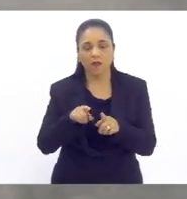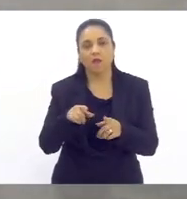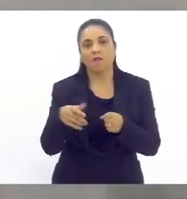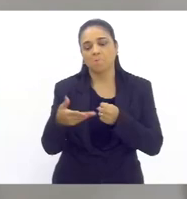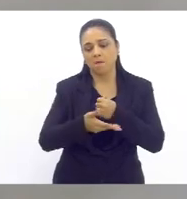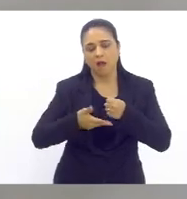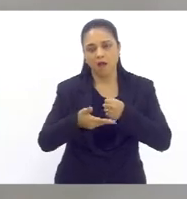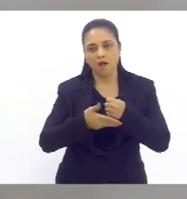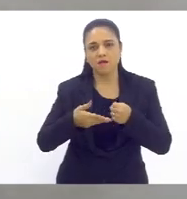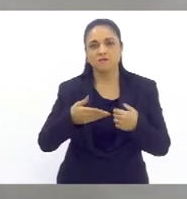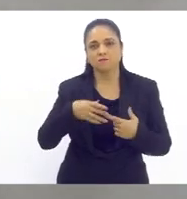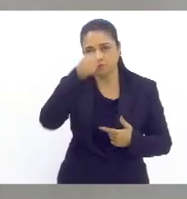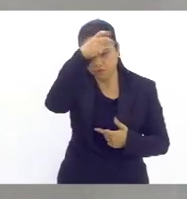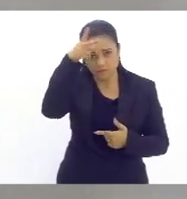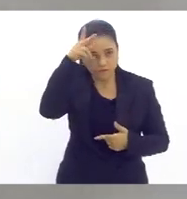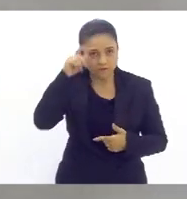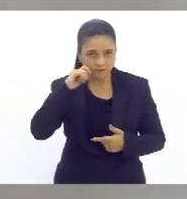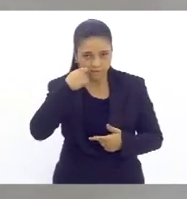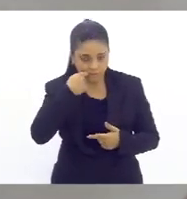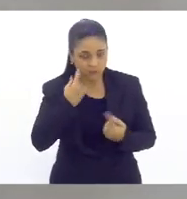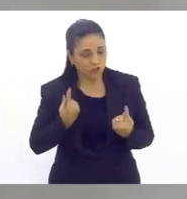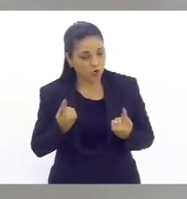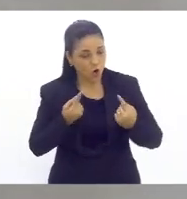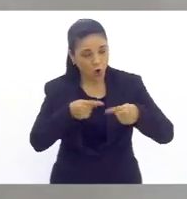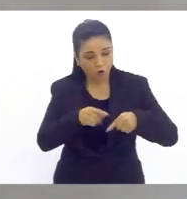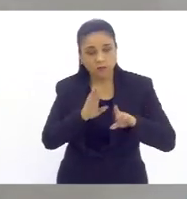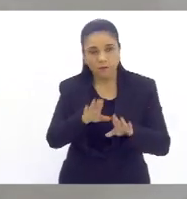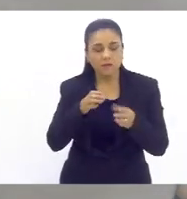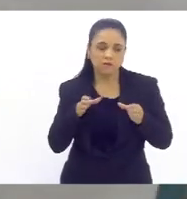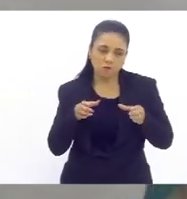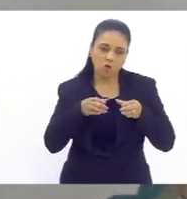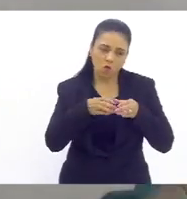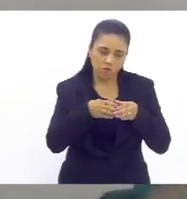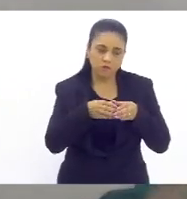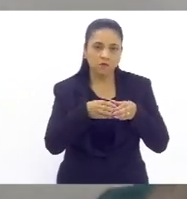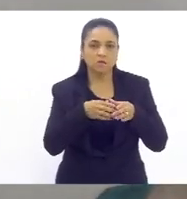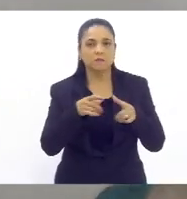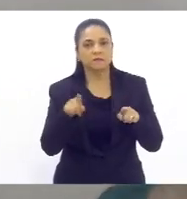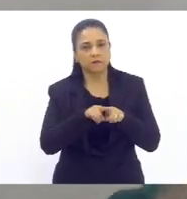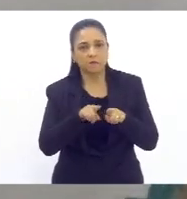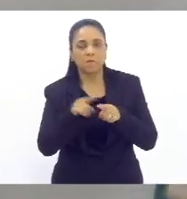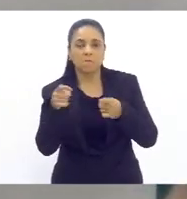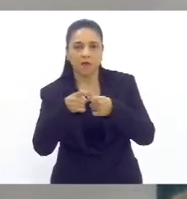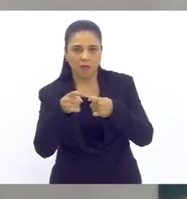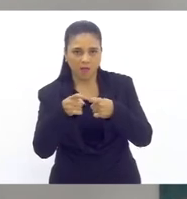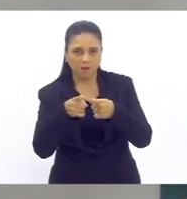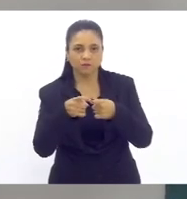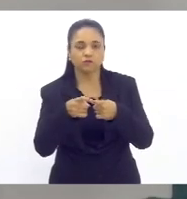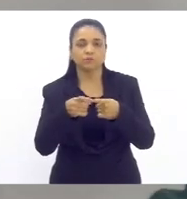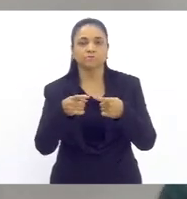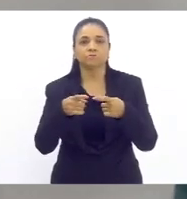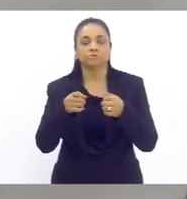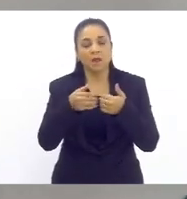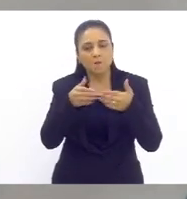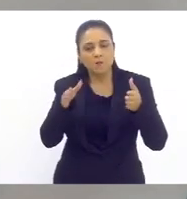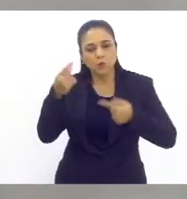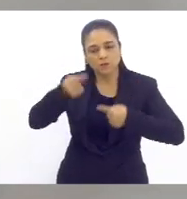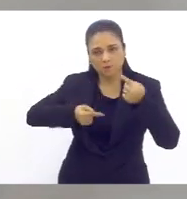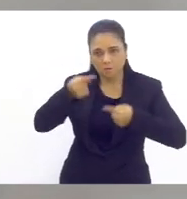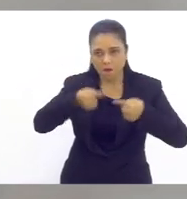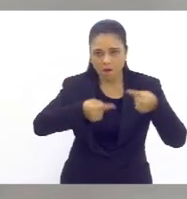o prefeito que a gente faz Oposição a ele mas estará na nossa comissão ele também é médico então a gente pretende fazer um primeira abertura de um debate